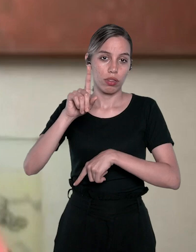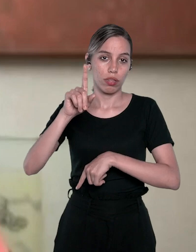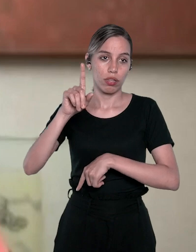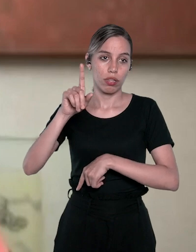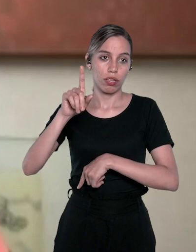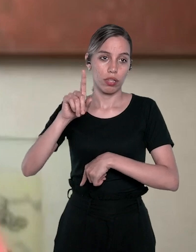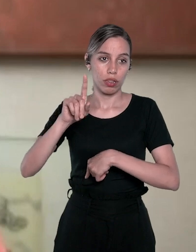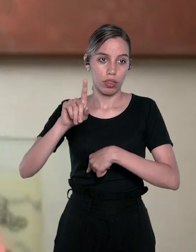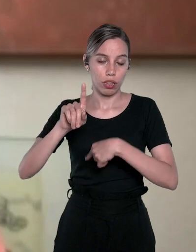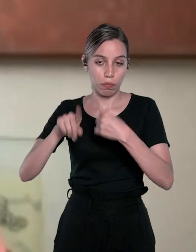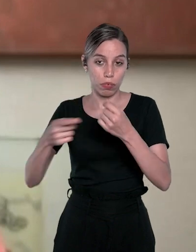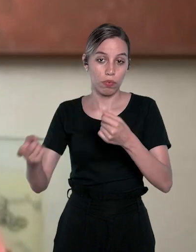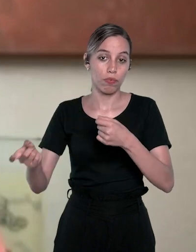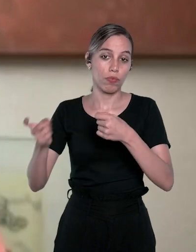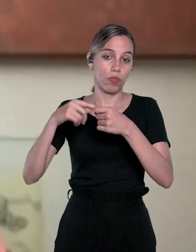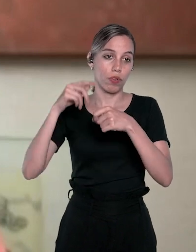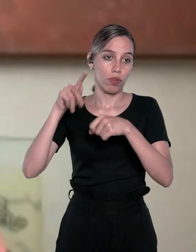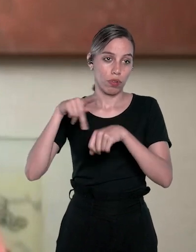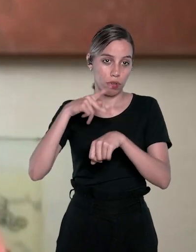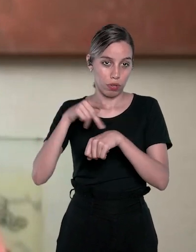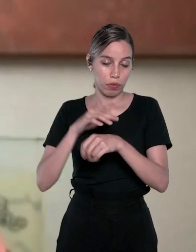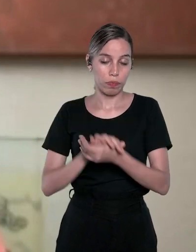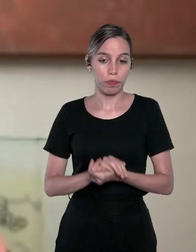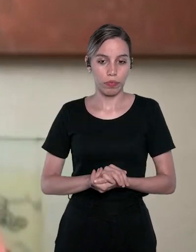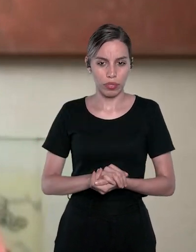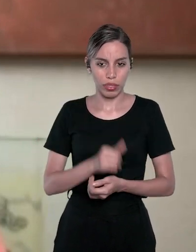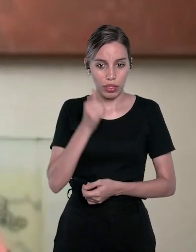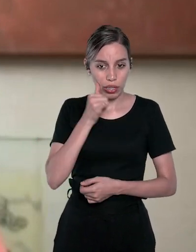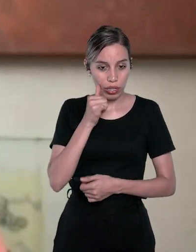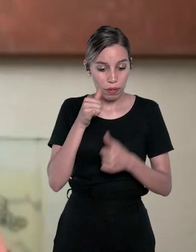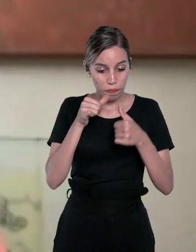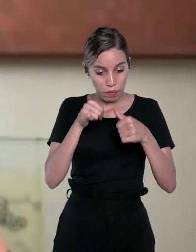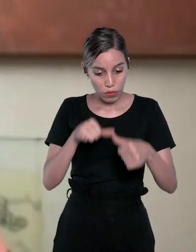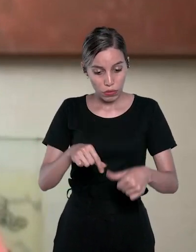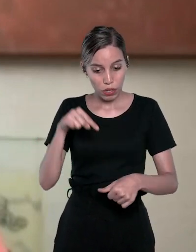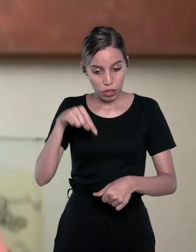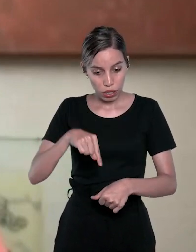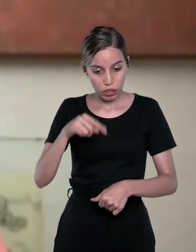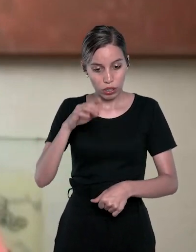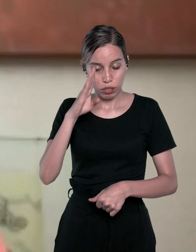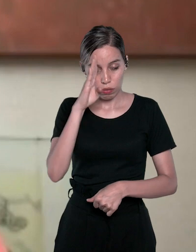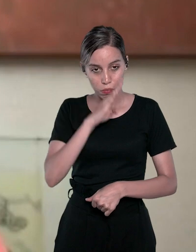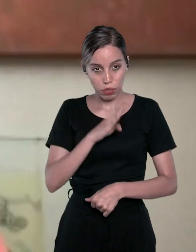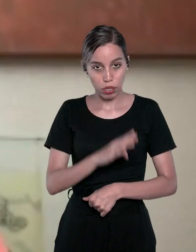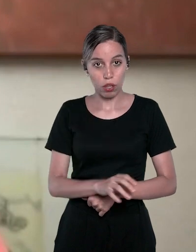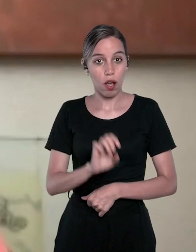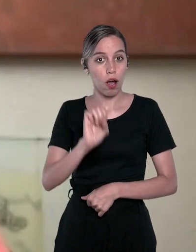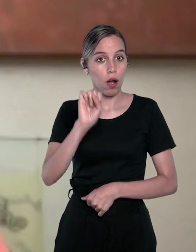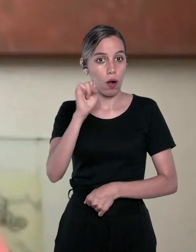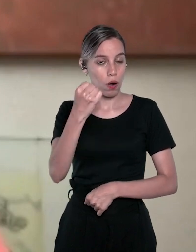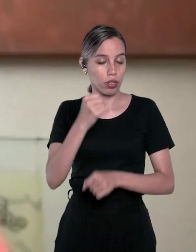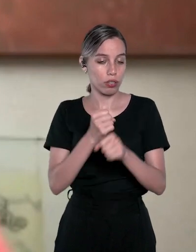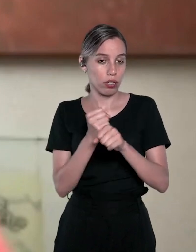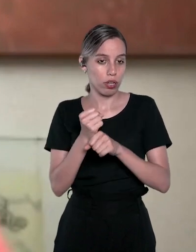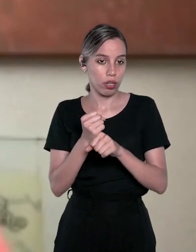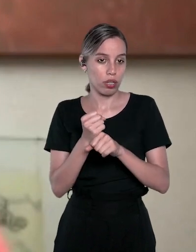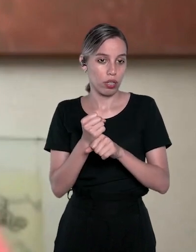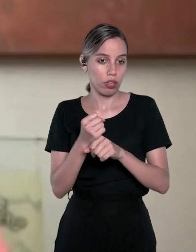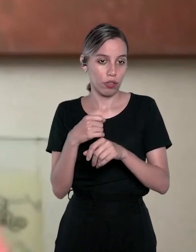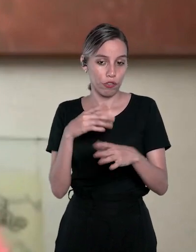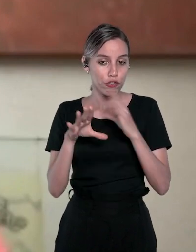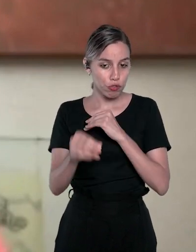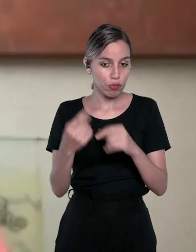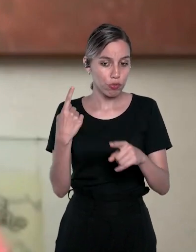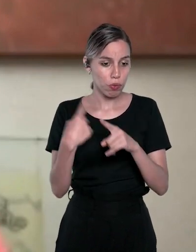Unicamp, até voltar à Argentina, porque ela ficou 8 anos no Brasil como exilada política fugida lá da